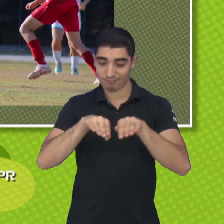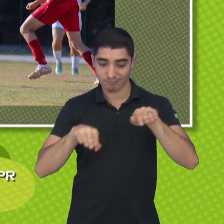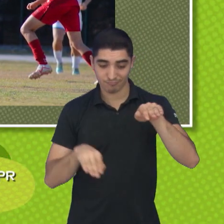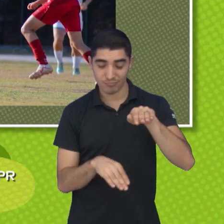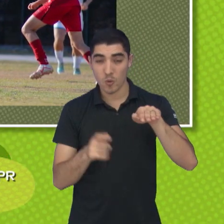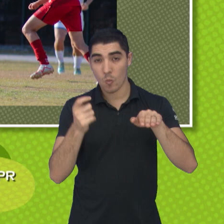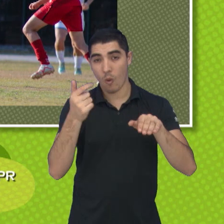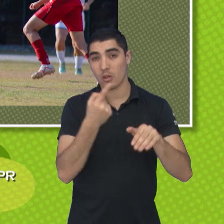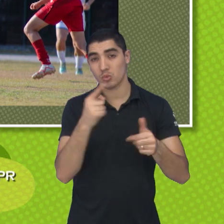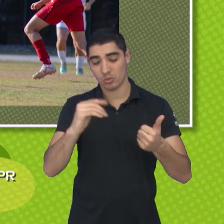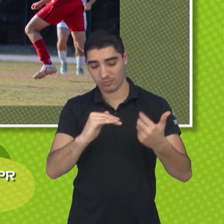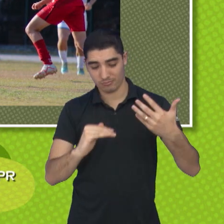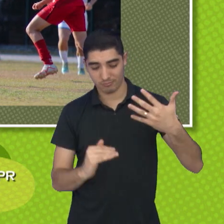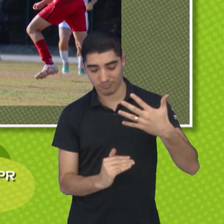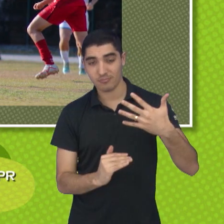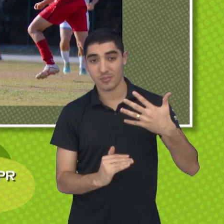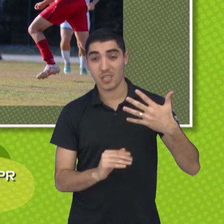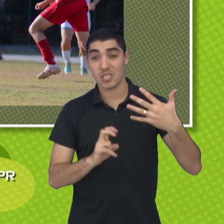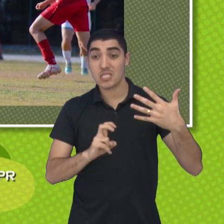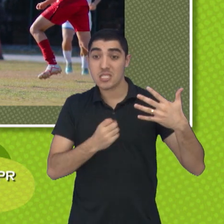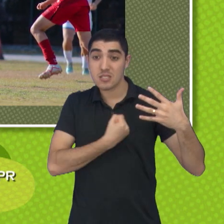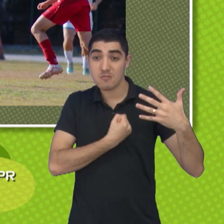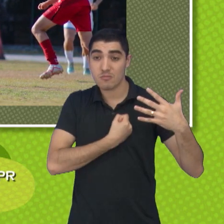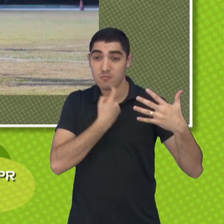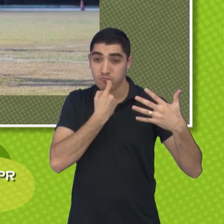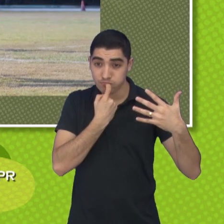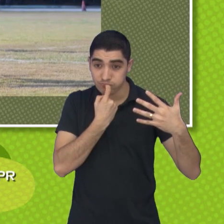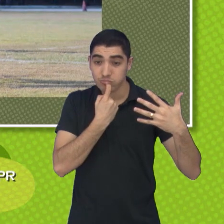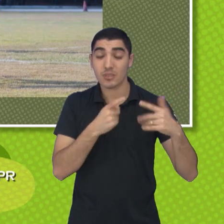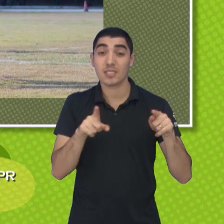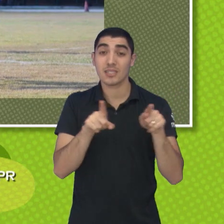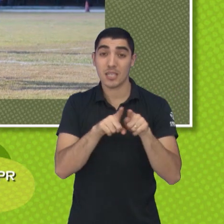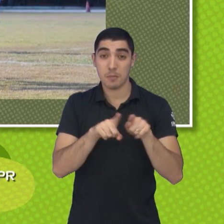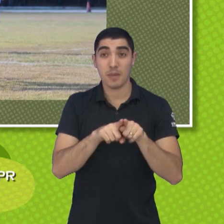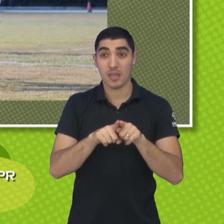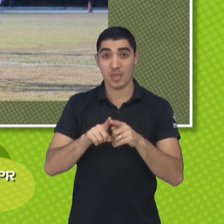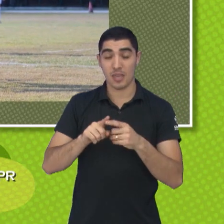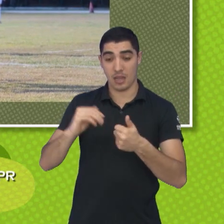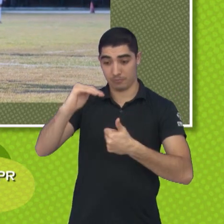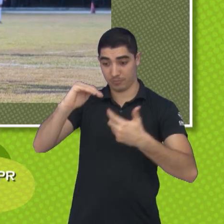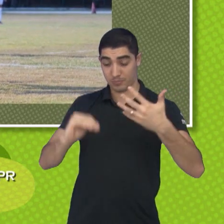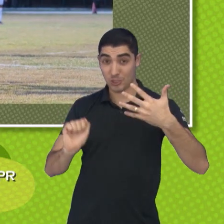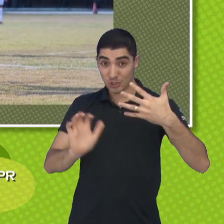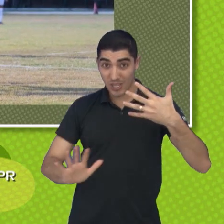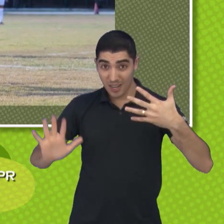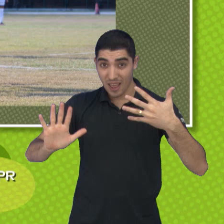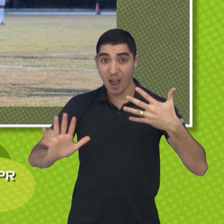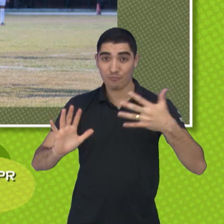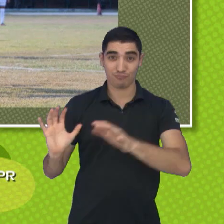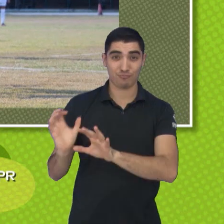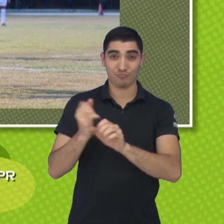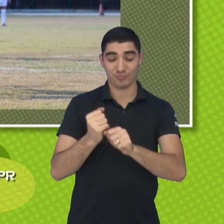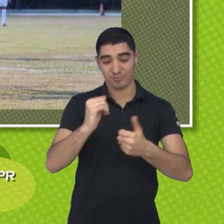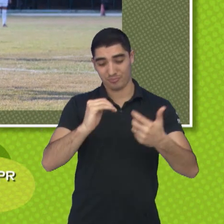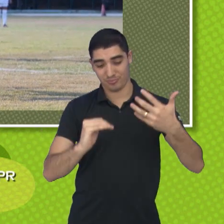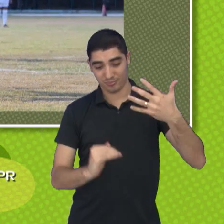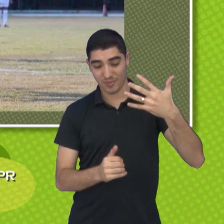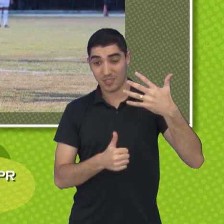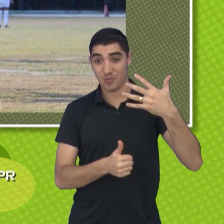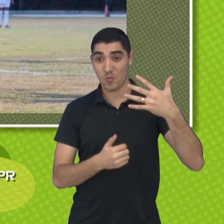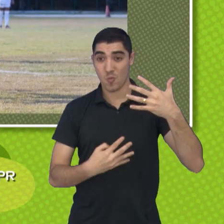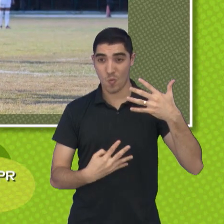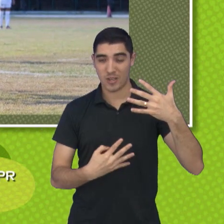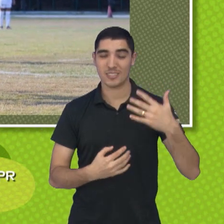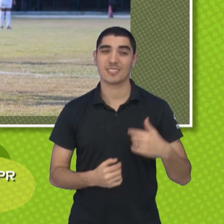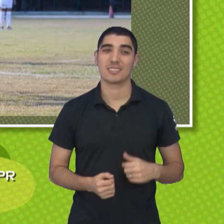apenas 5 pontos e na classificação geral segue na zona de rebaixamento na 14ª posição. Agora ficou